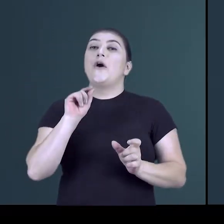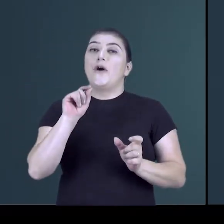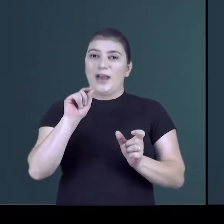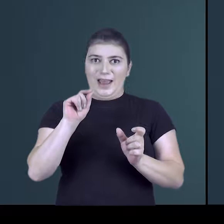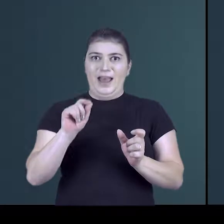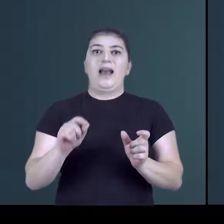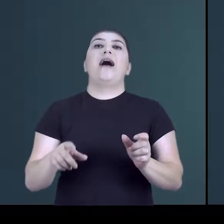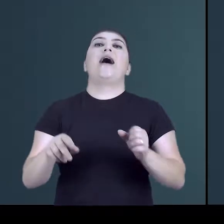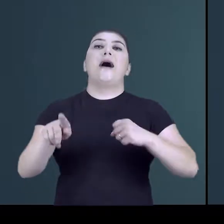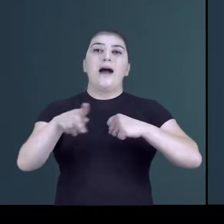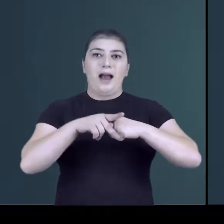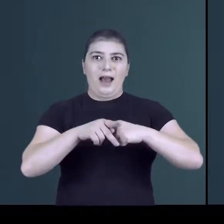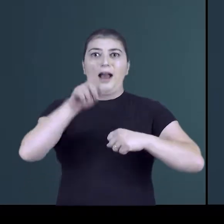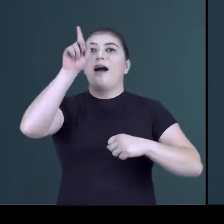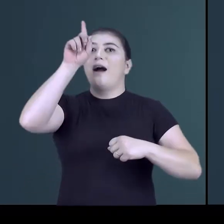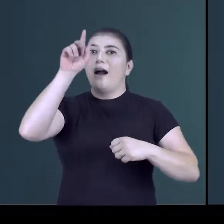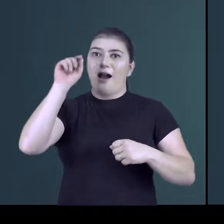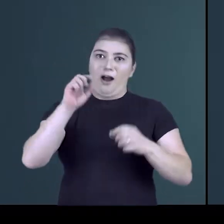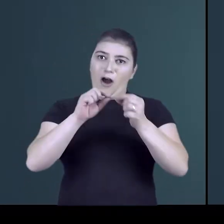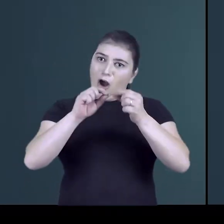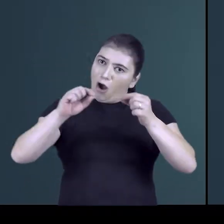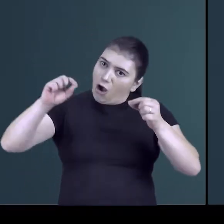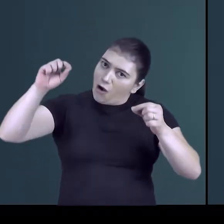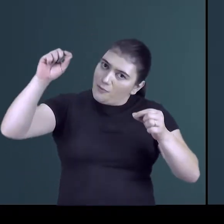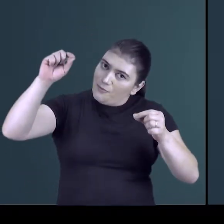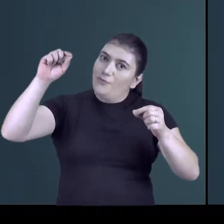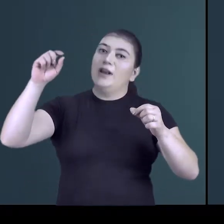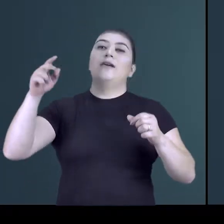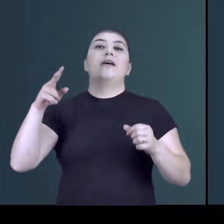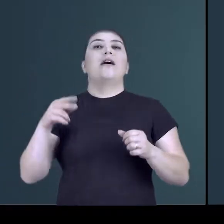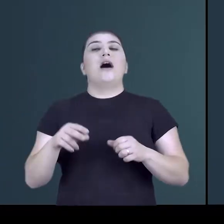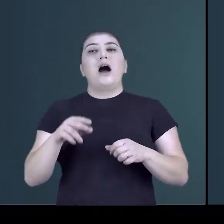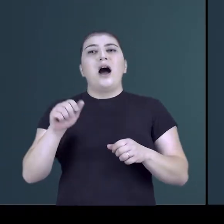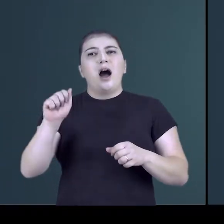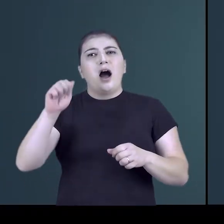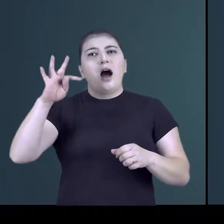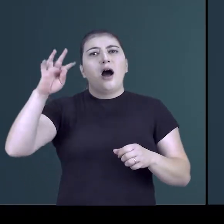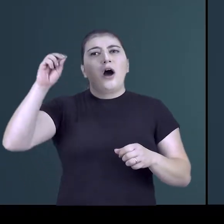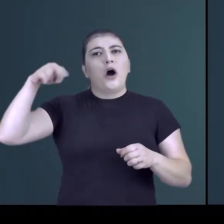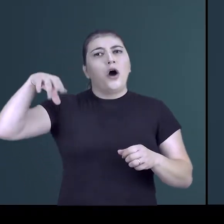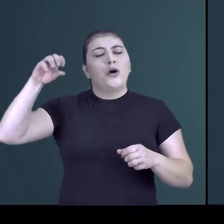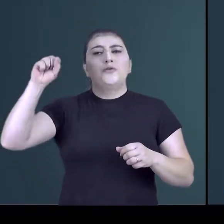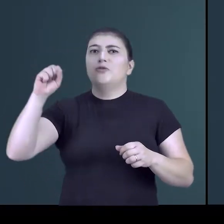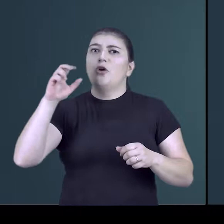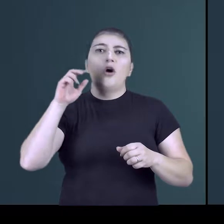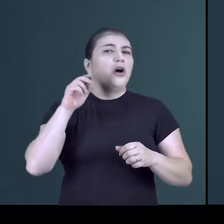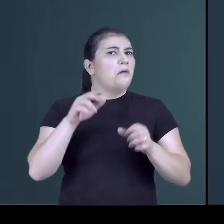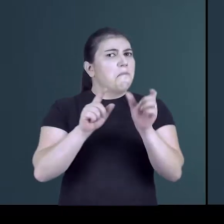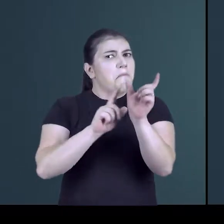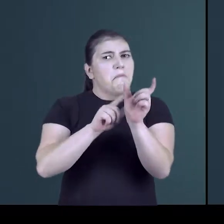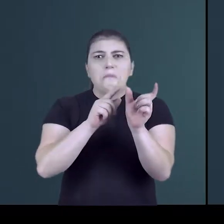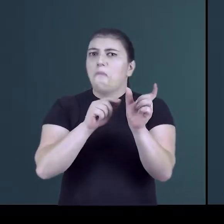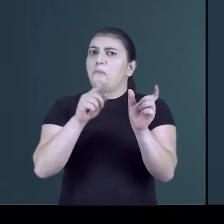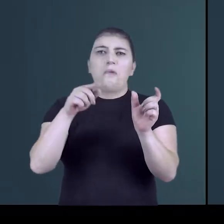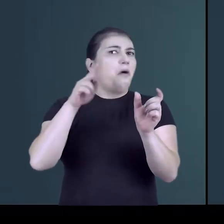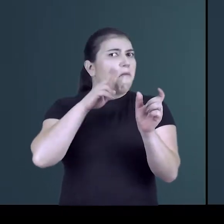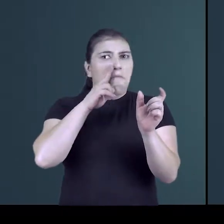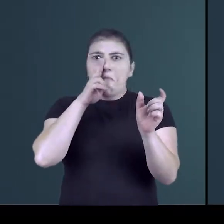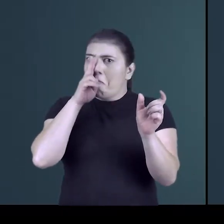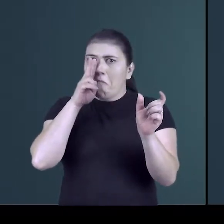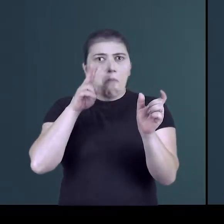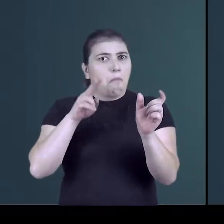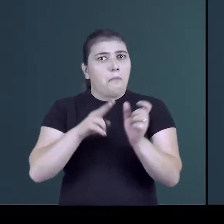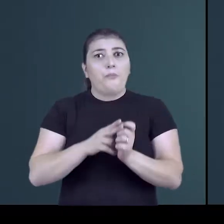oblíquo átonos. Quer dizer, sem uma sílaba forte. Esses pronomes são